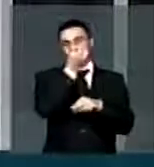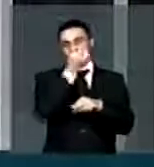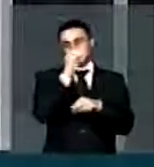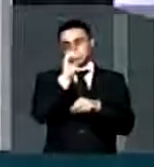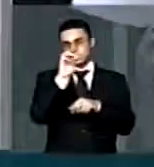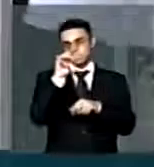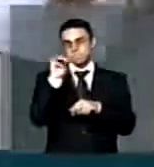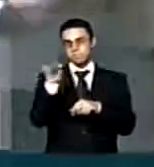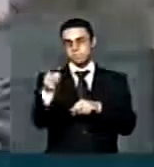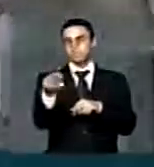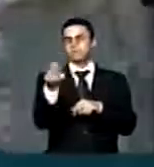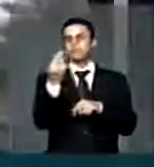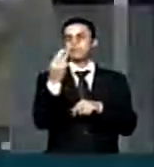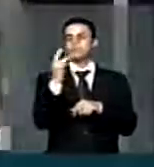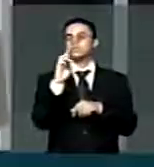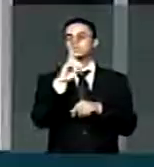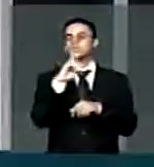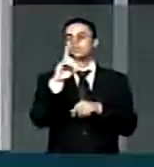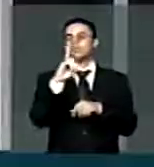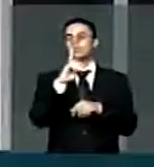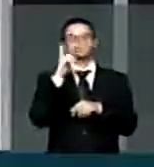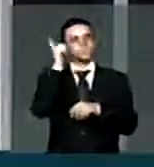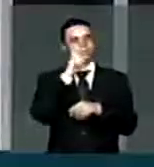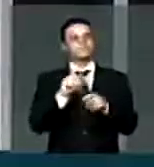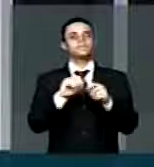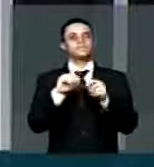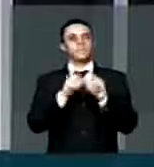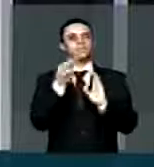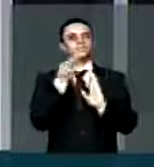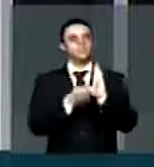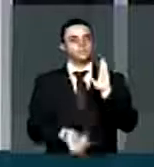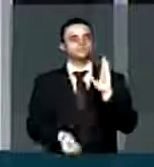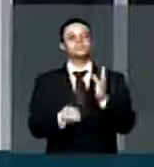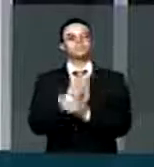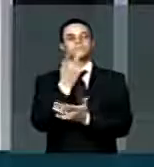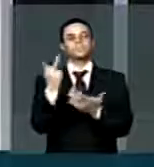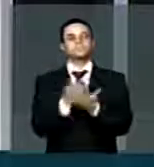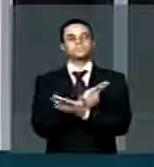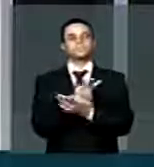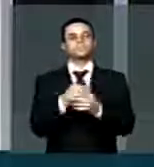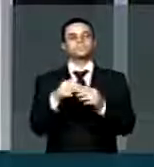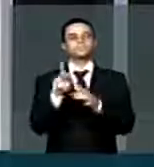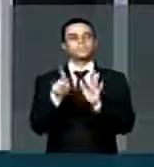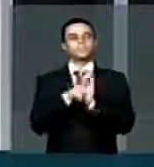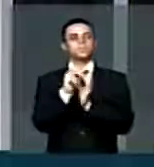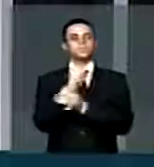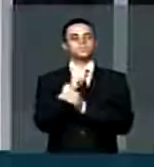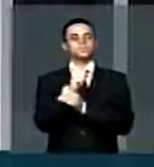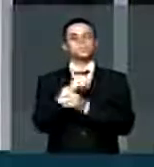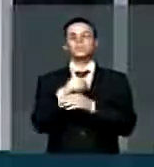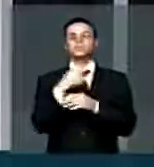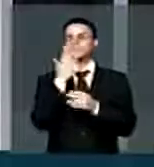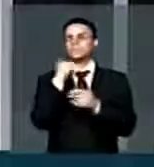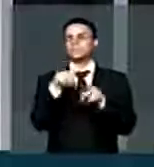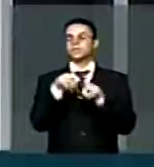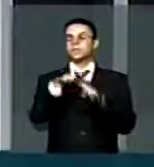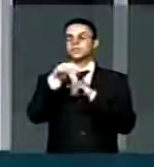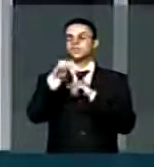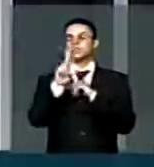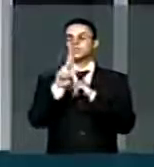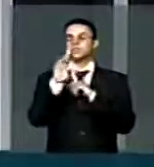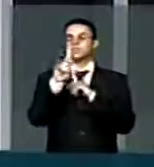dólares para a execução de projetos de segurança alimentar e nutricional. Ao mesmo